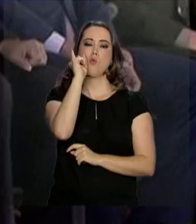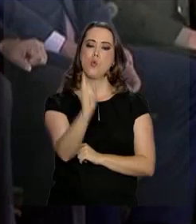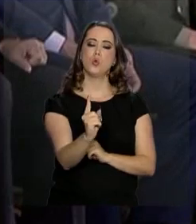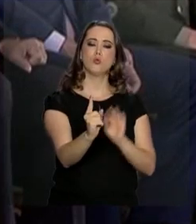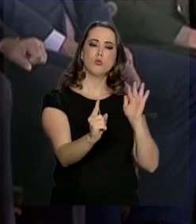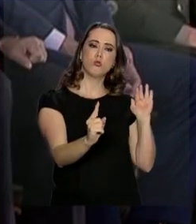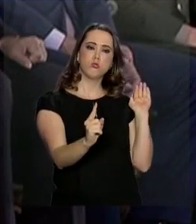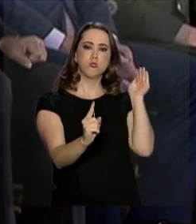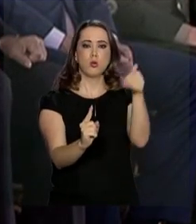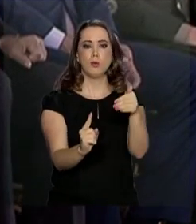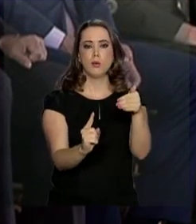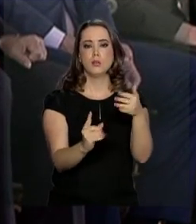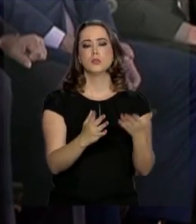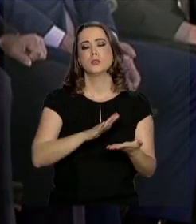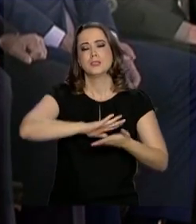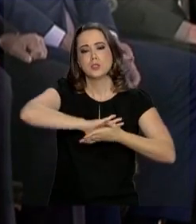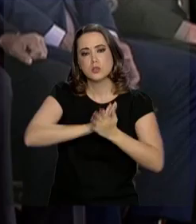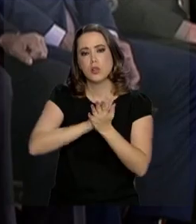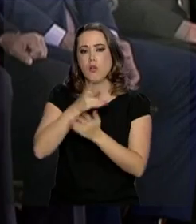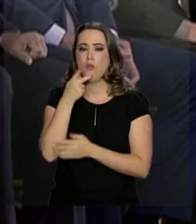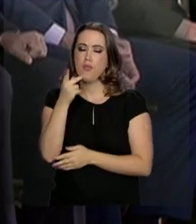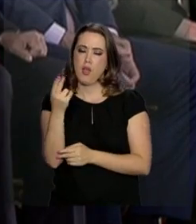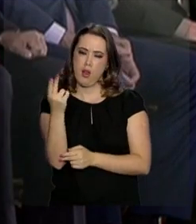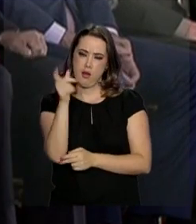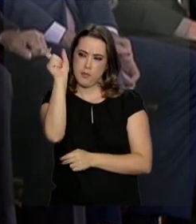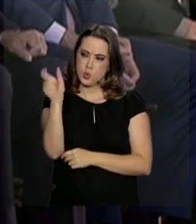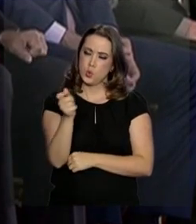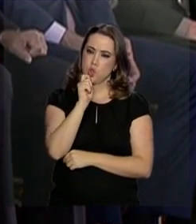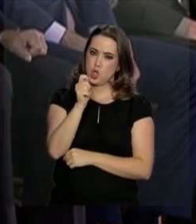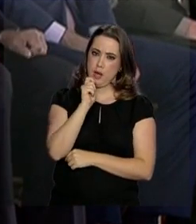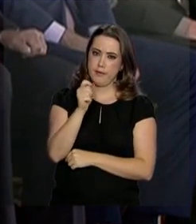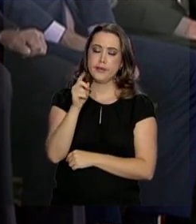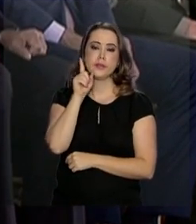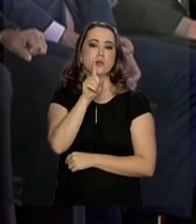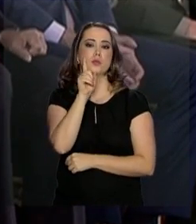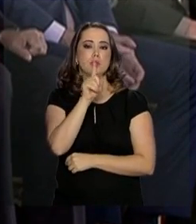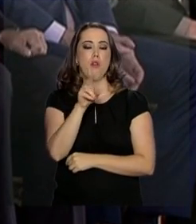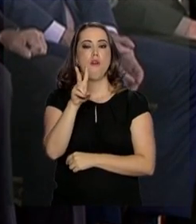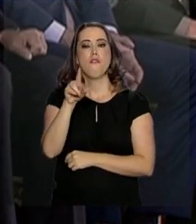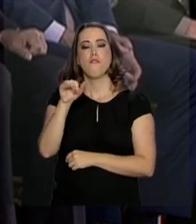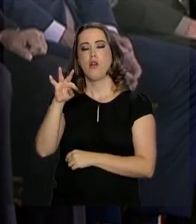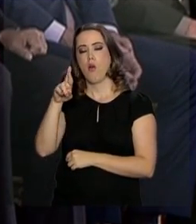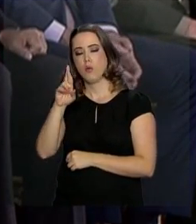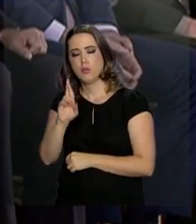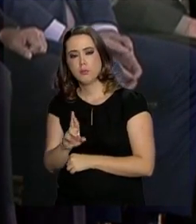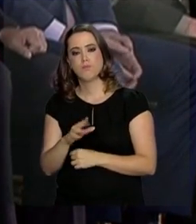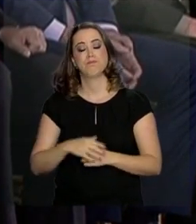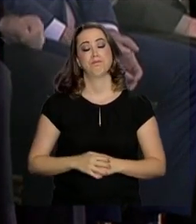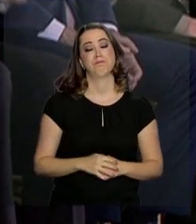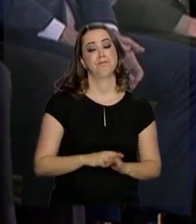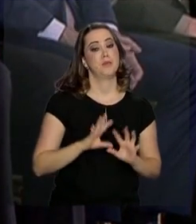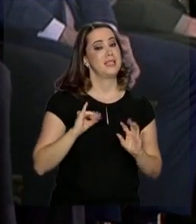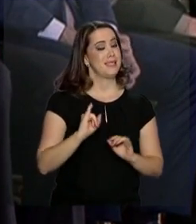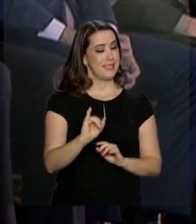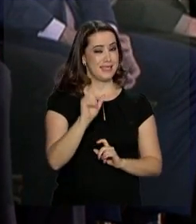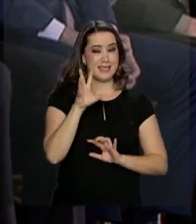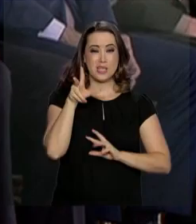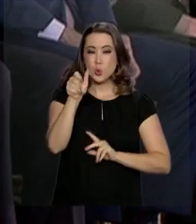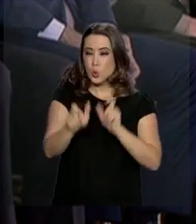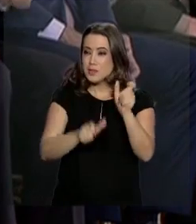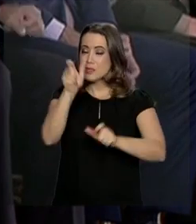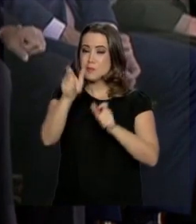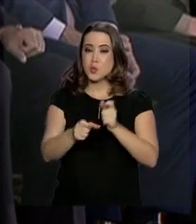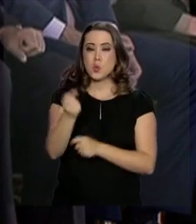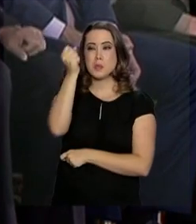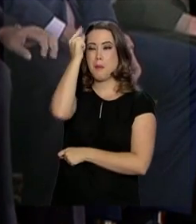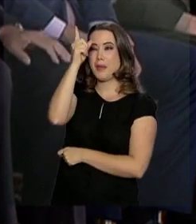nefasto, como assinala o jornalista americano Walter Lippmann. Abre aspas. Quando todos pensam da mesma maneira,